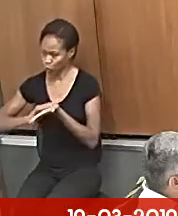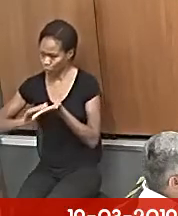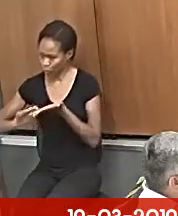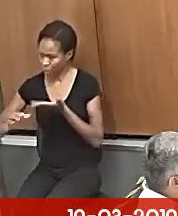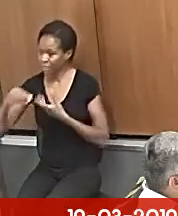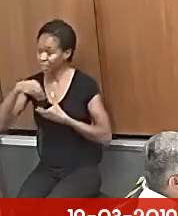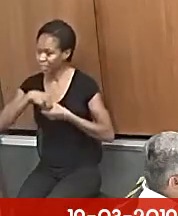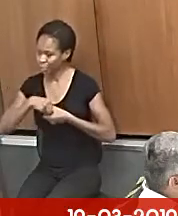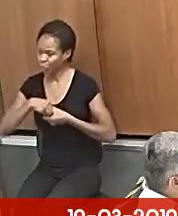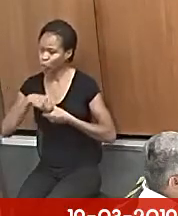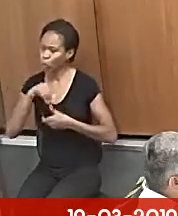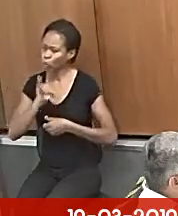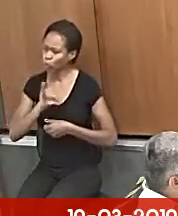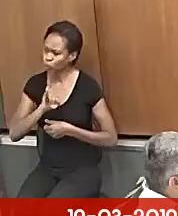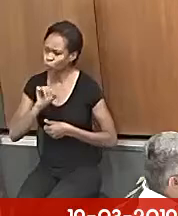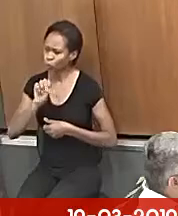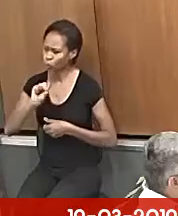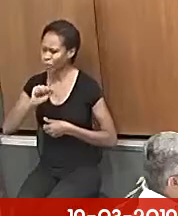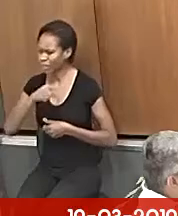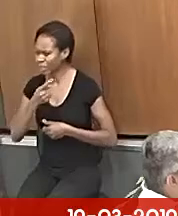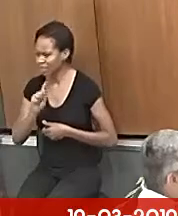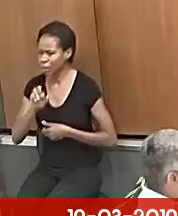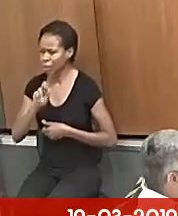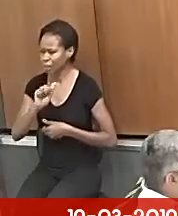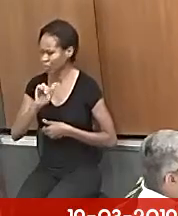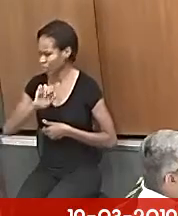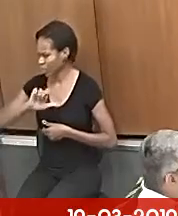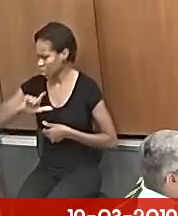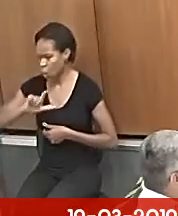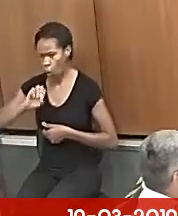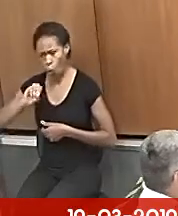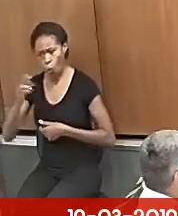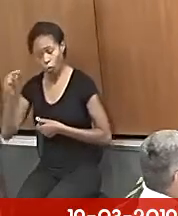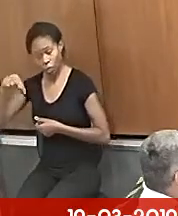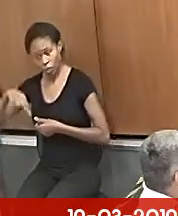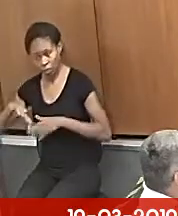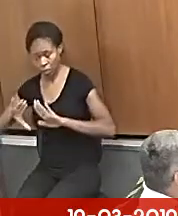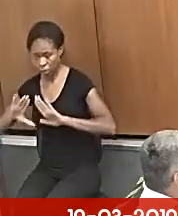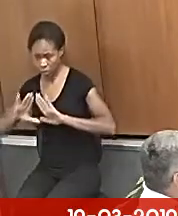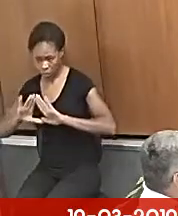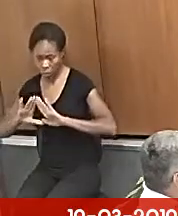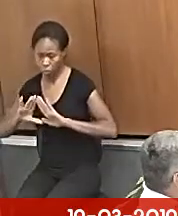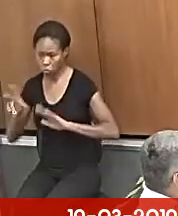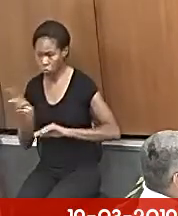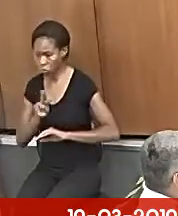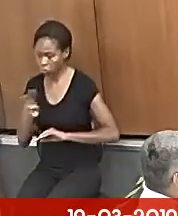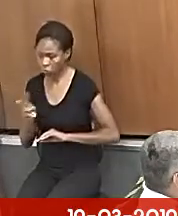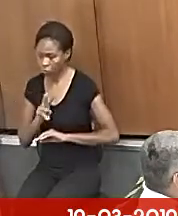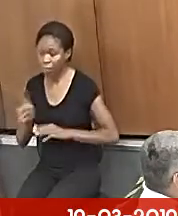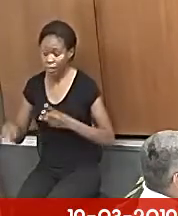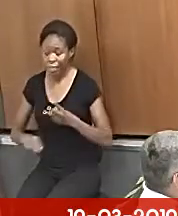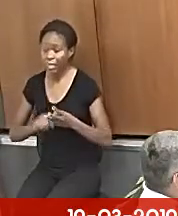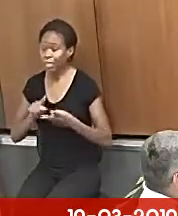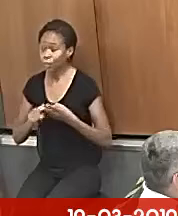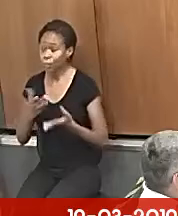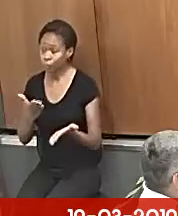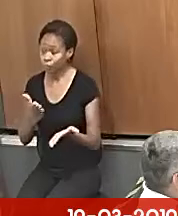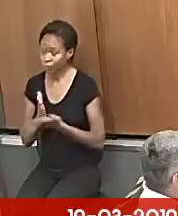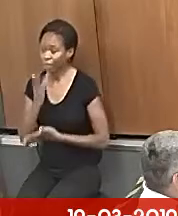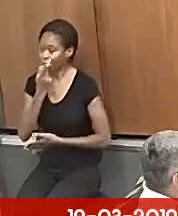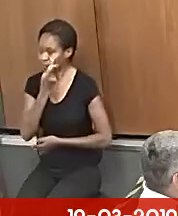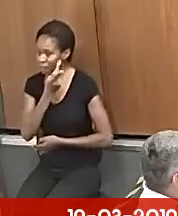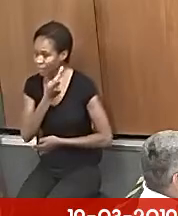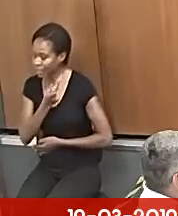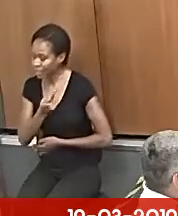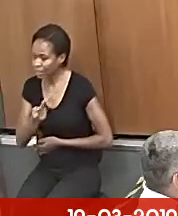ou aqui vamos lá a gente discute aqui nos moldes da apae o conteúdo e aprovado também a visita ao tribunal de justiça a